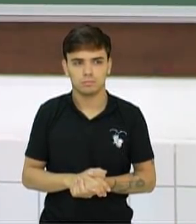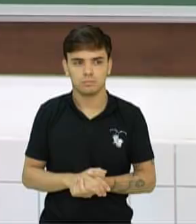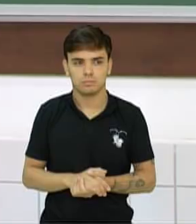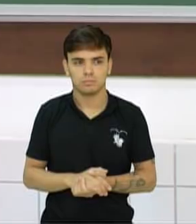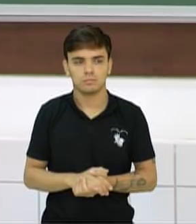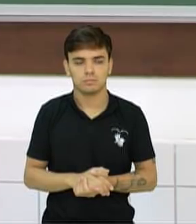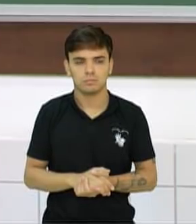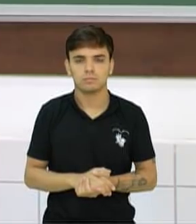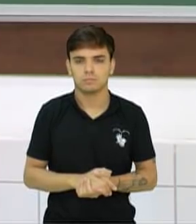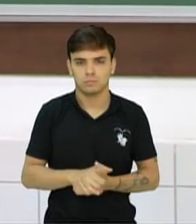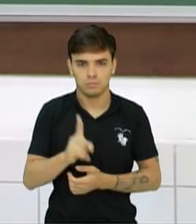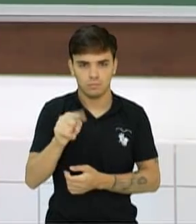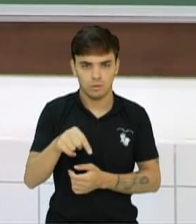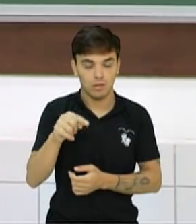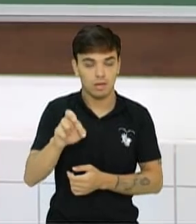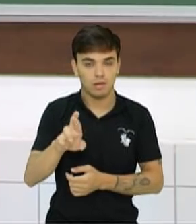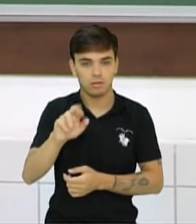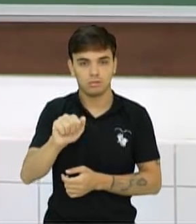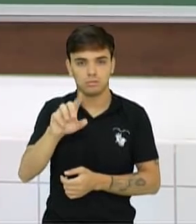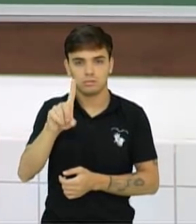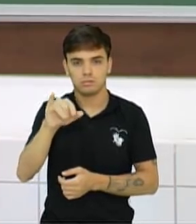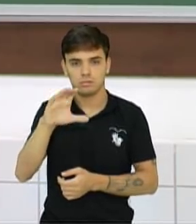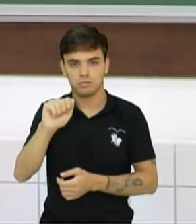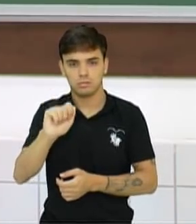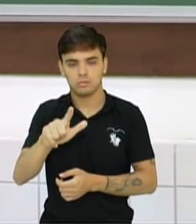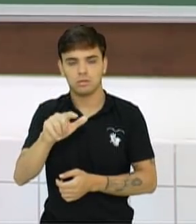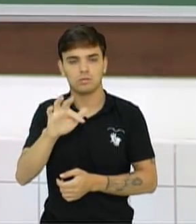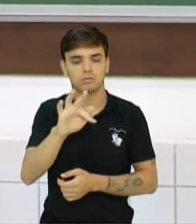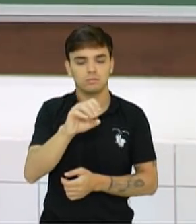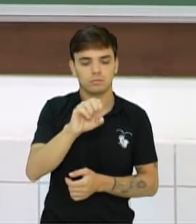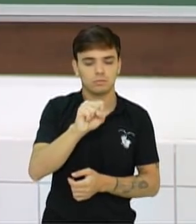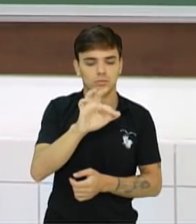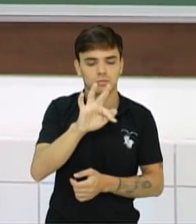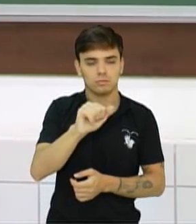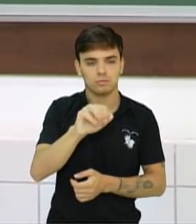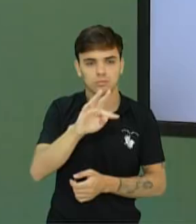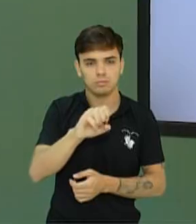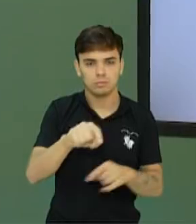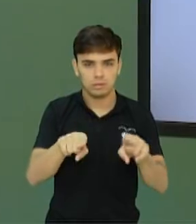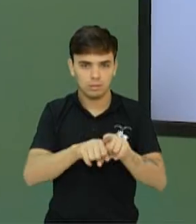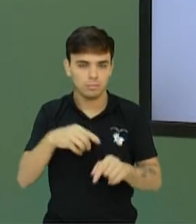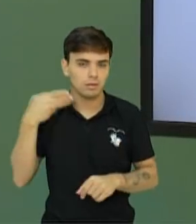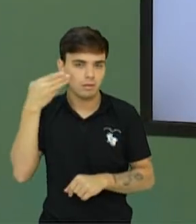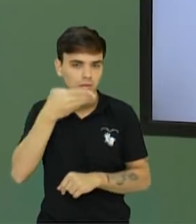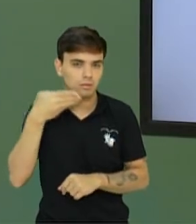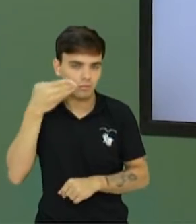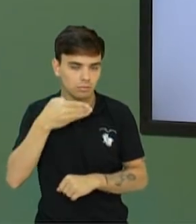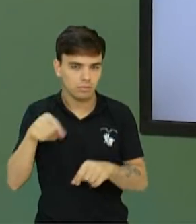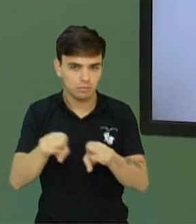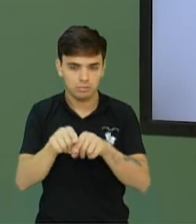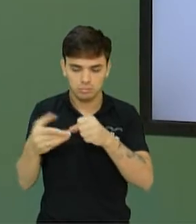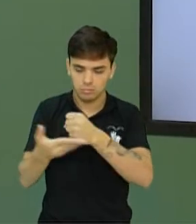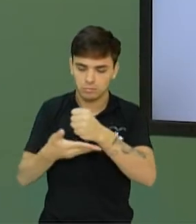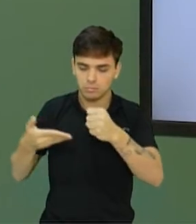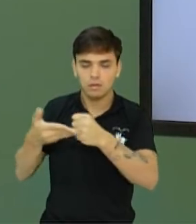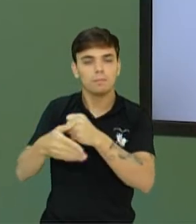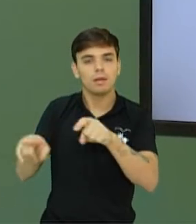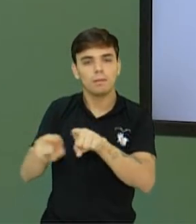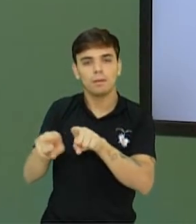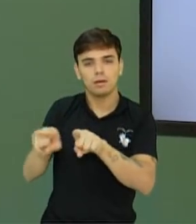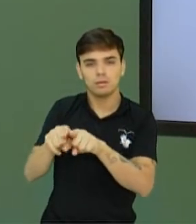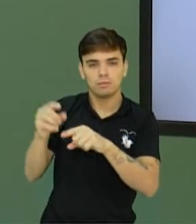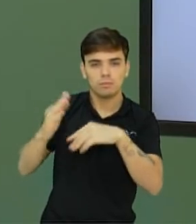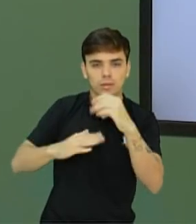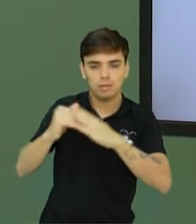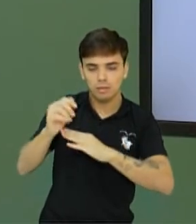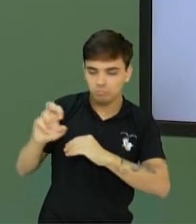seria o radical fosfato e o açúcar. E as bases nitrogenadas formariam os degraus dessa escada.